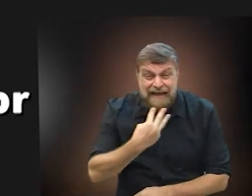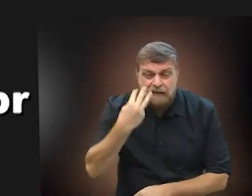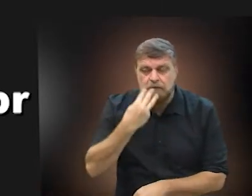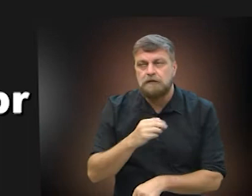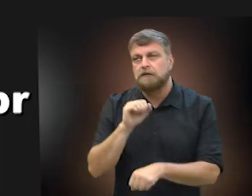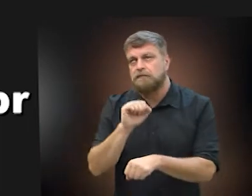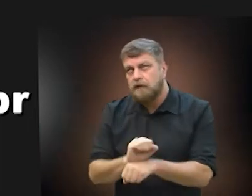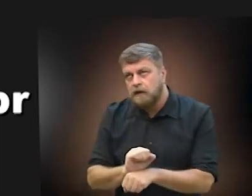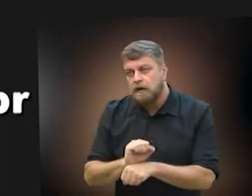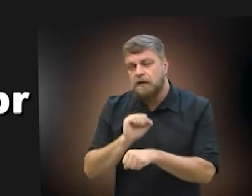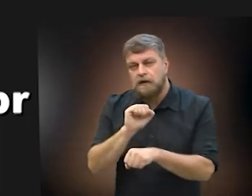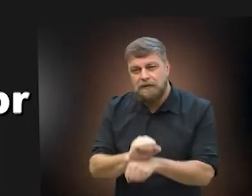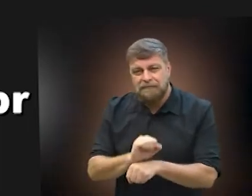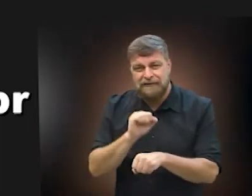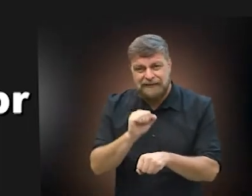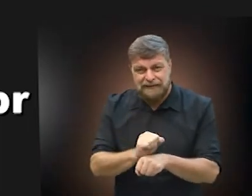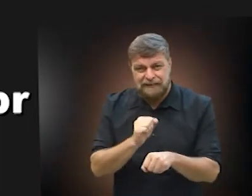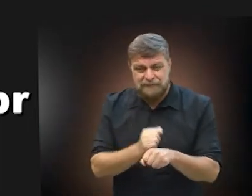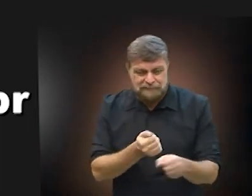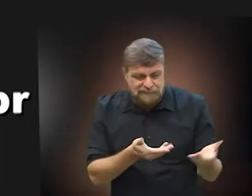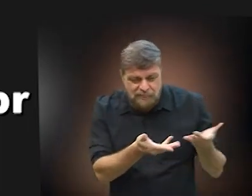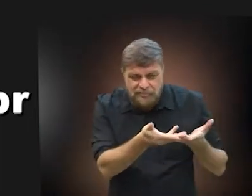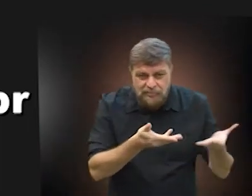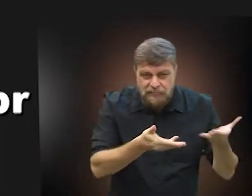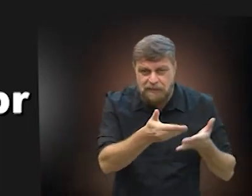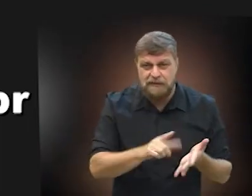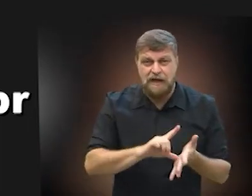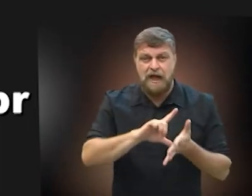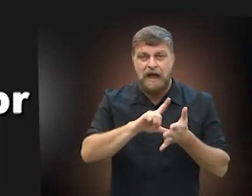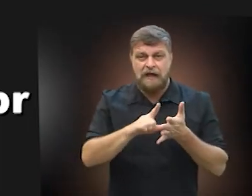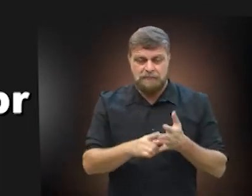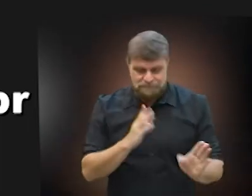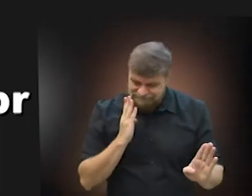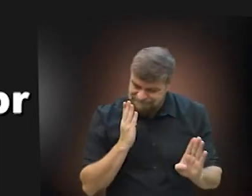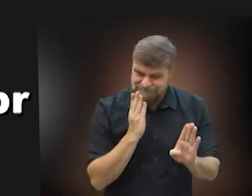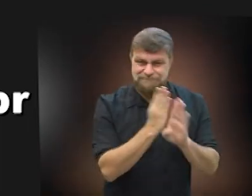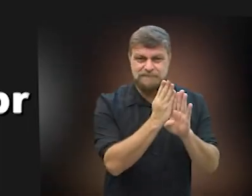quase 3 horas para ser atendido, no final